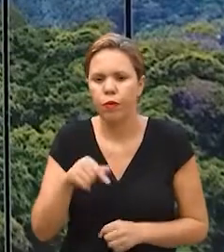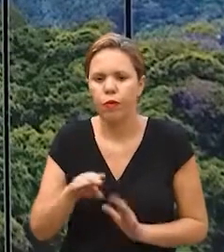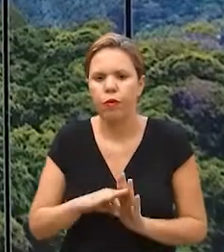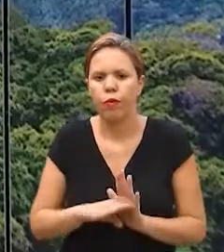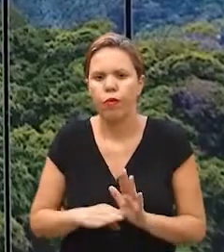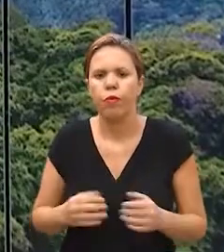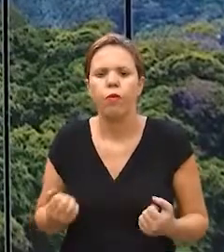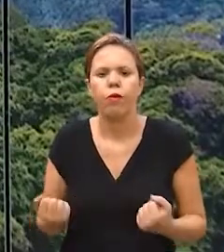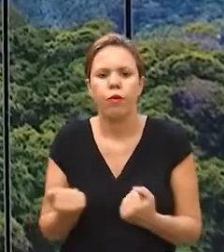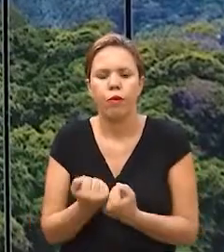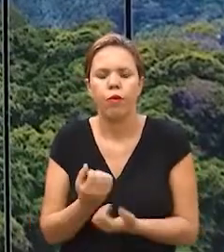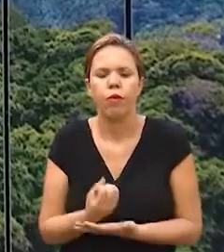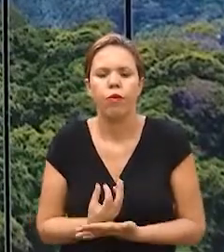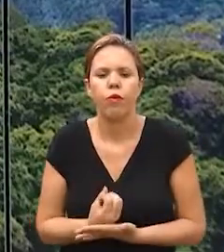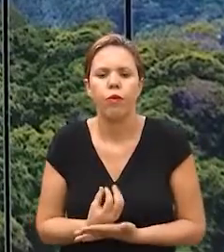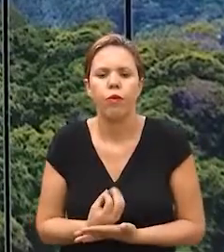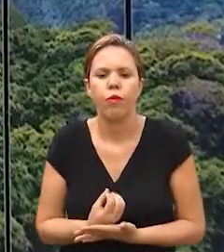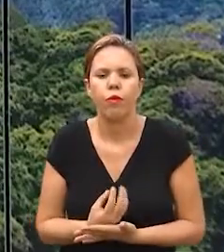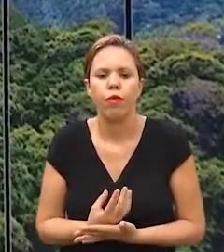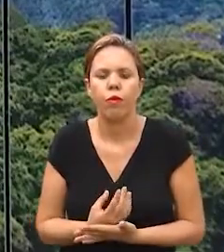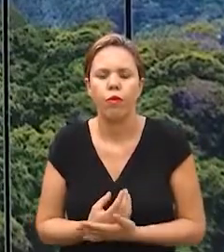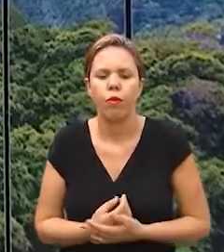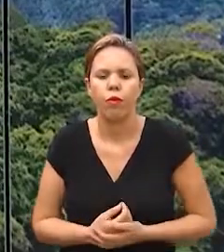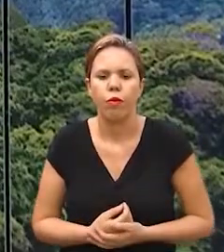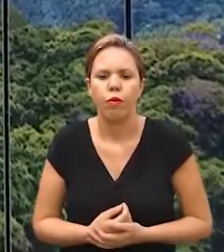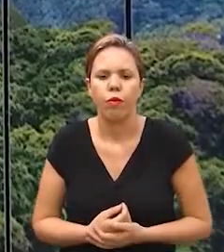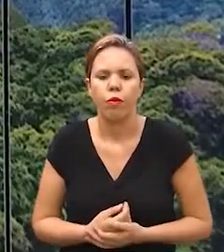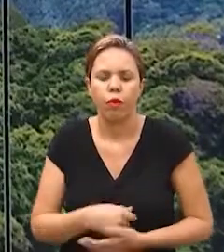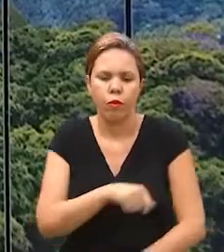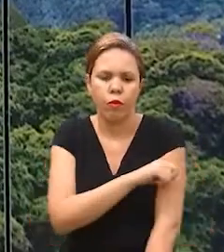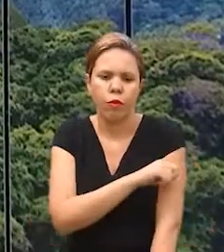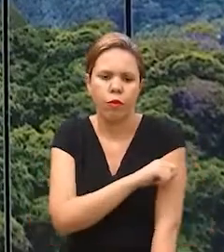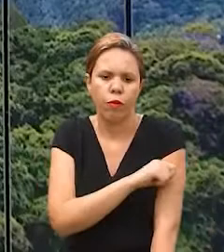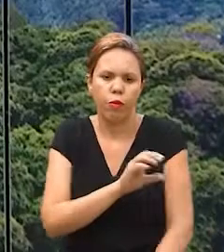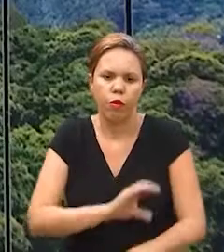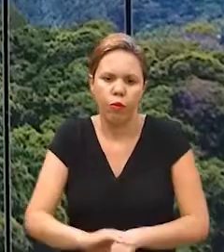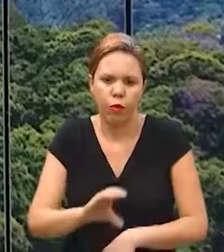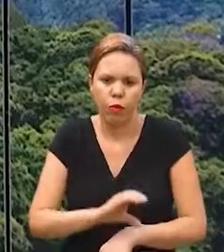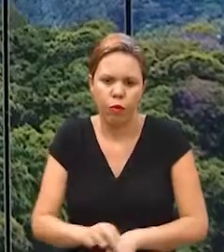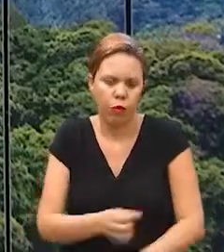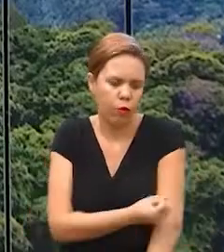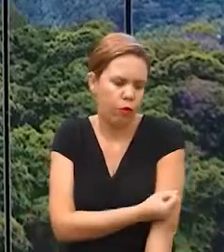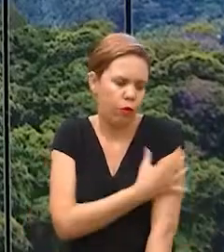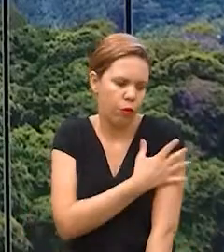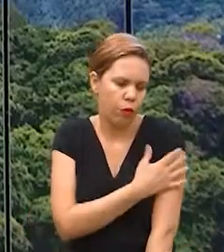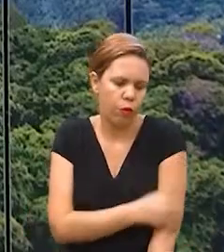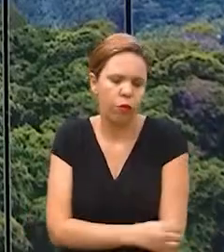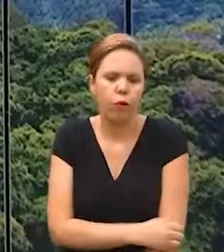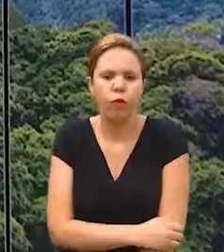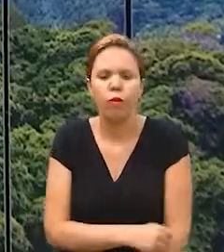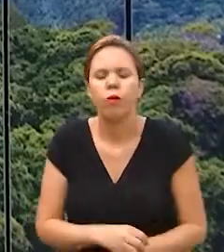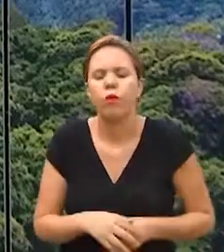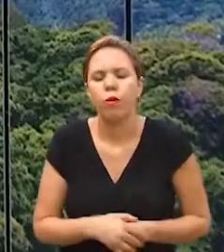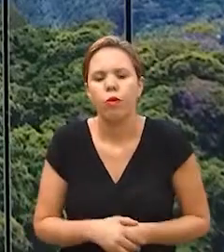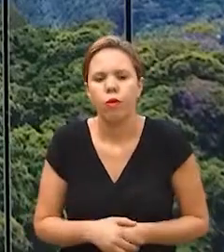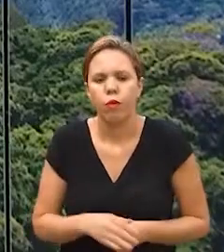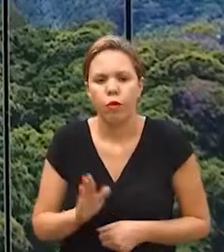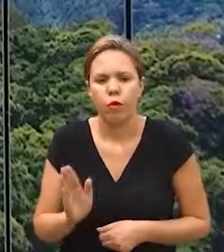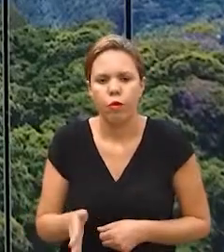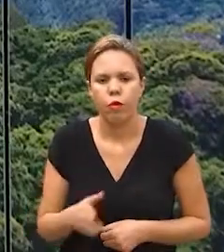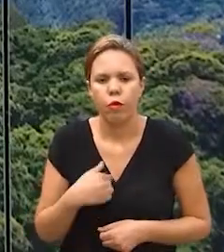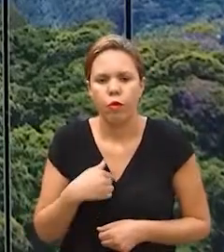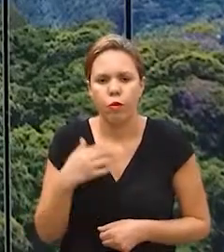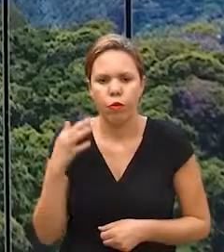Programa de Apoio à Alfabetização, que é justamente para aquele aluno que está cursando o ensino fundamental e que já é